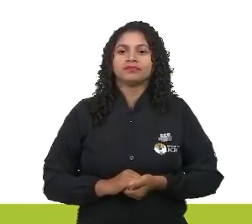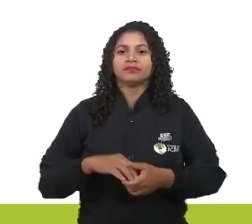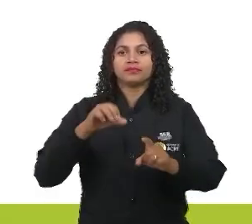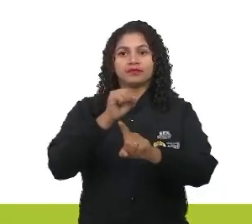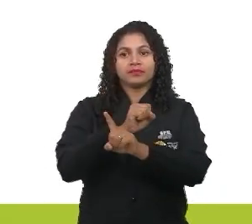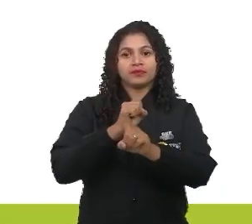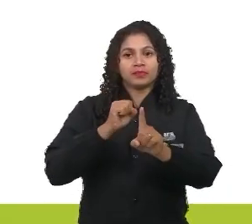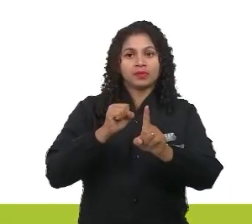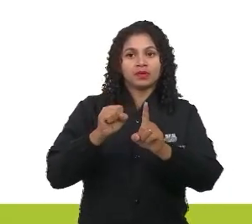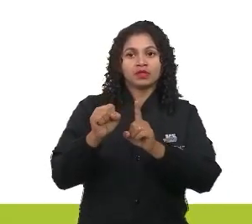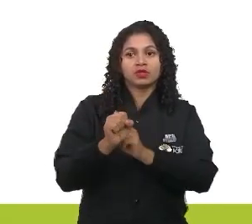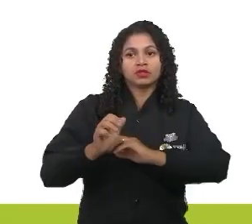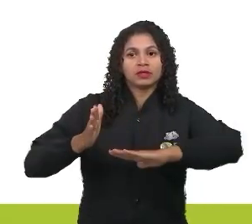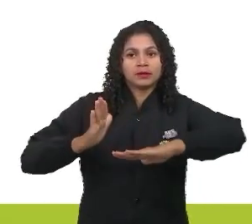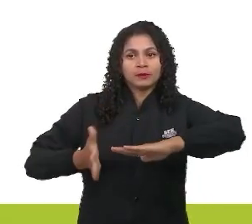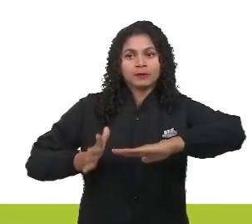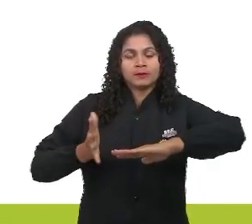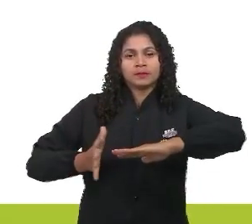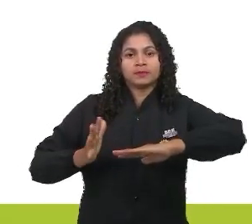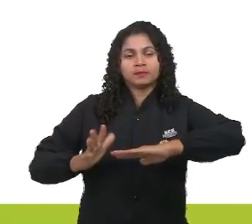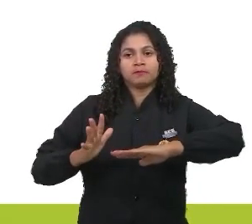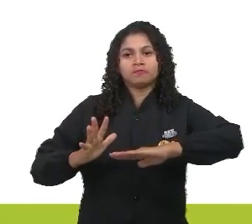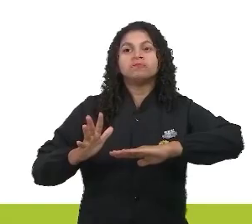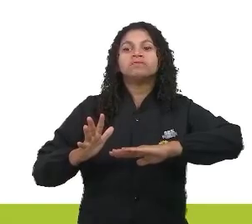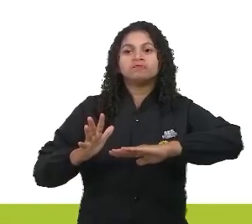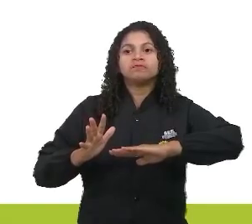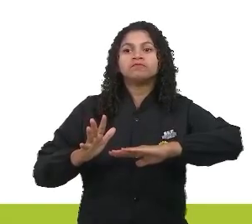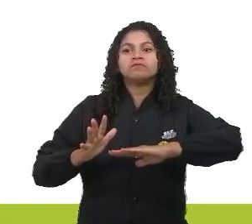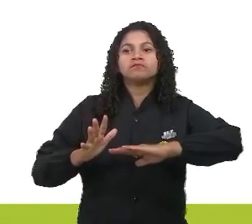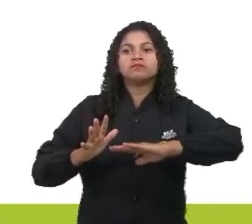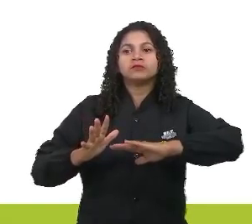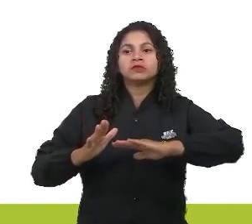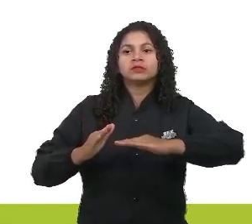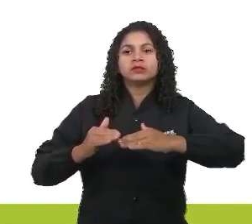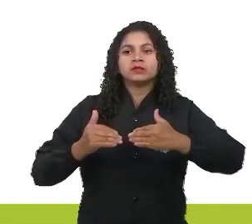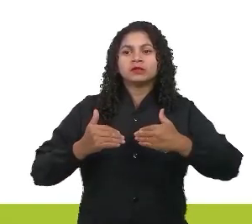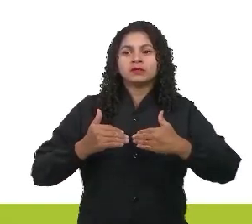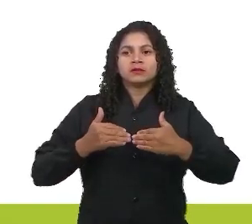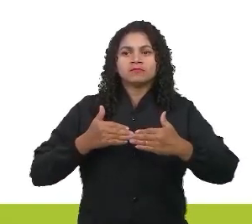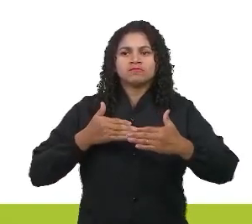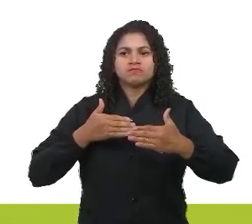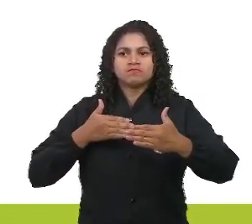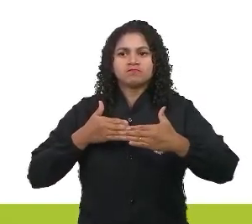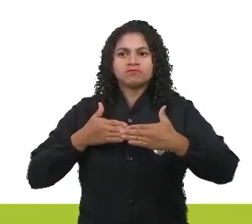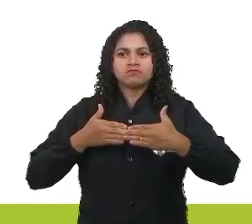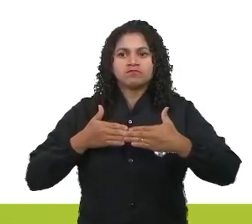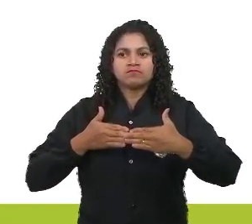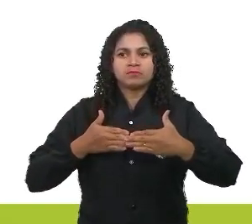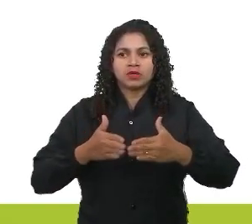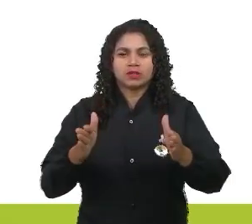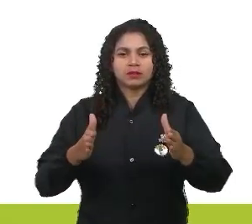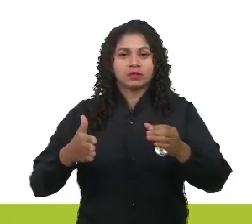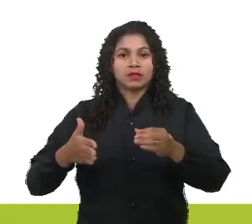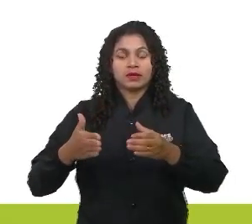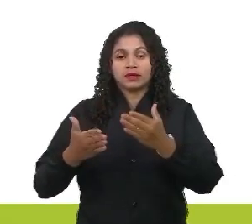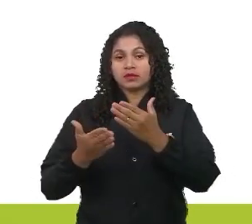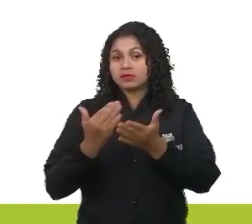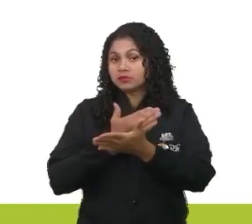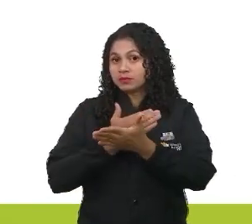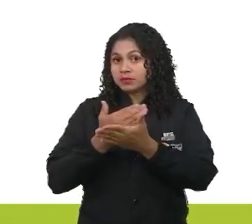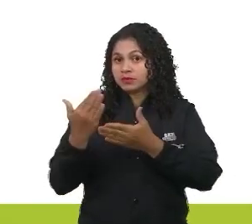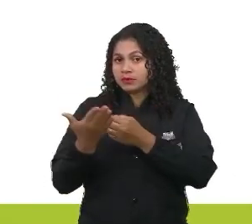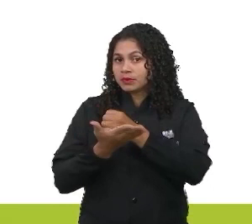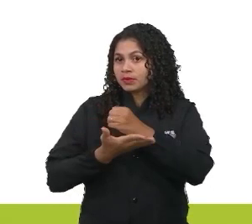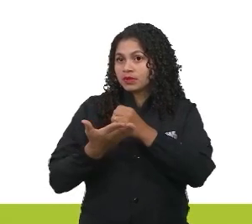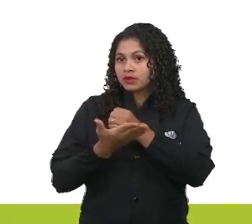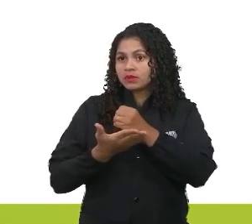sociedades contemporâneas, consiste em violação do princípio básico enunciado no texto. Letra